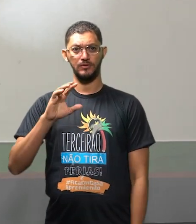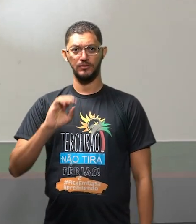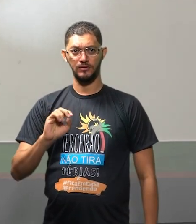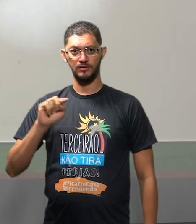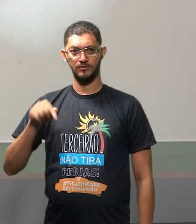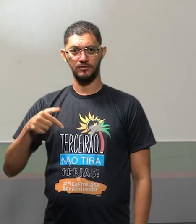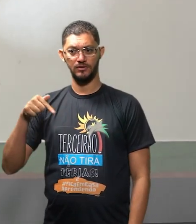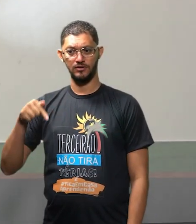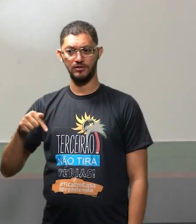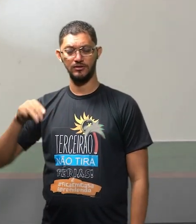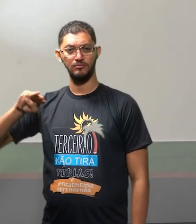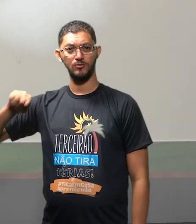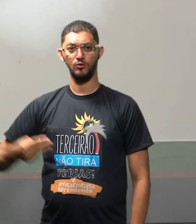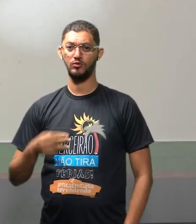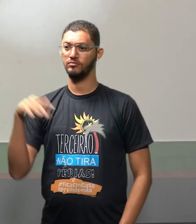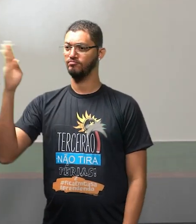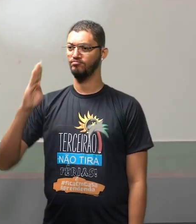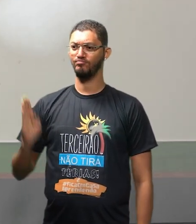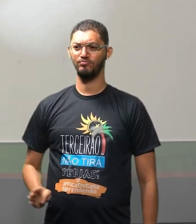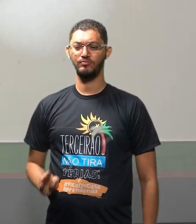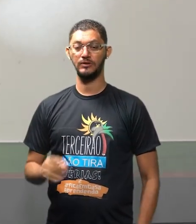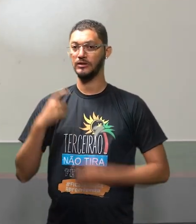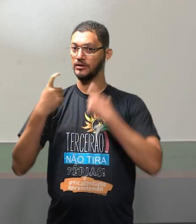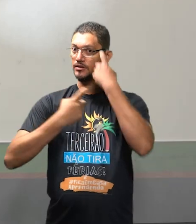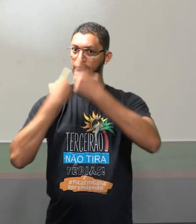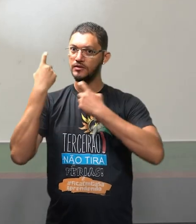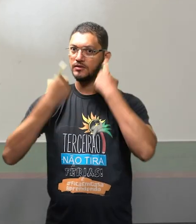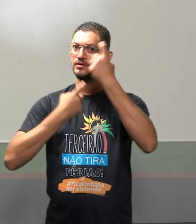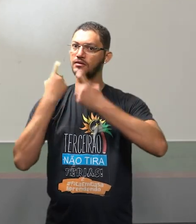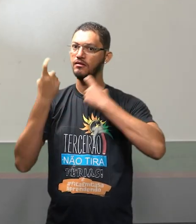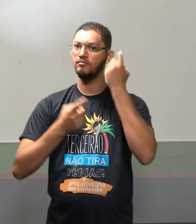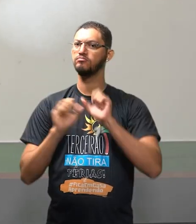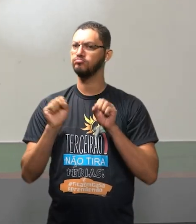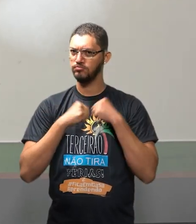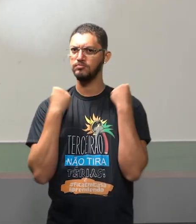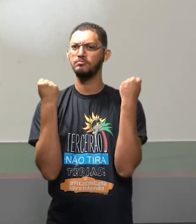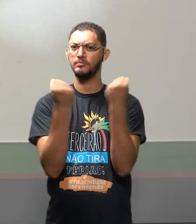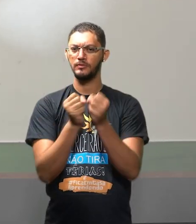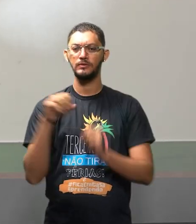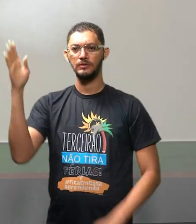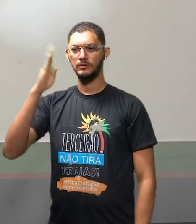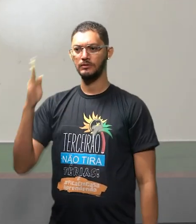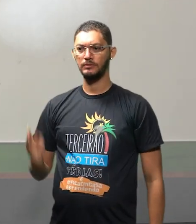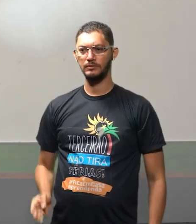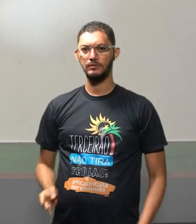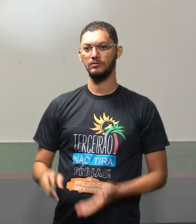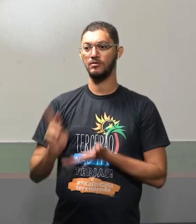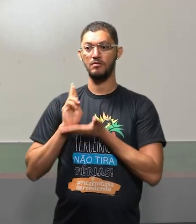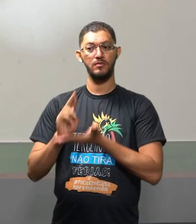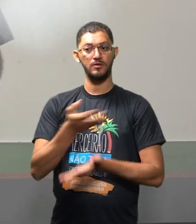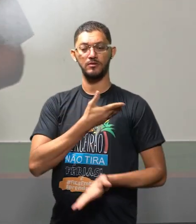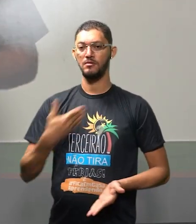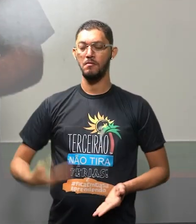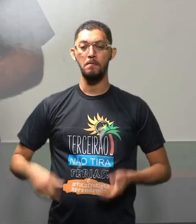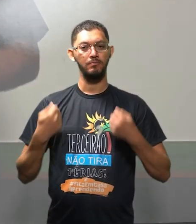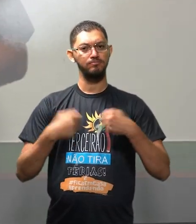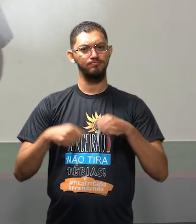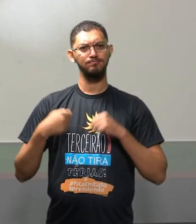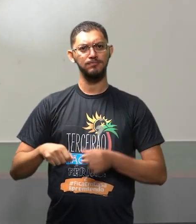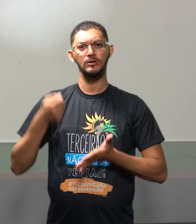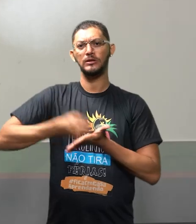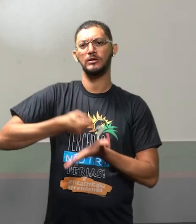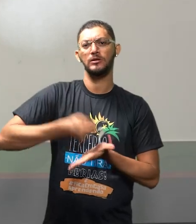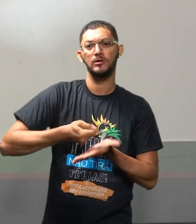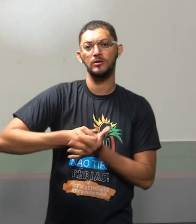Brasil. É uma realidade muito preocupante, é algo que a sociedade brasileira e as autoridades precisam, de fato, enfrentar